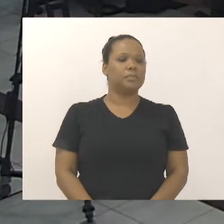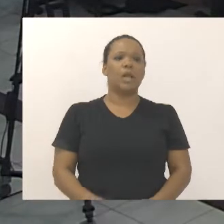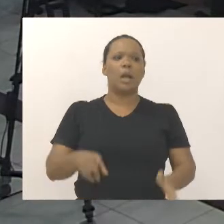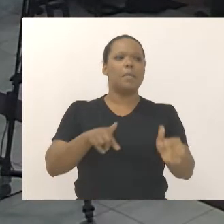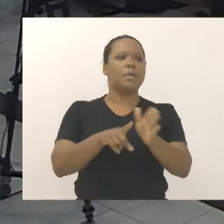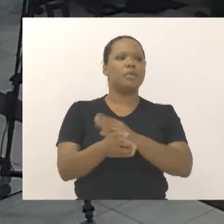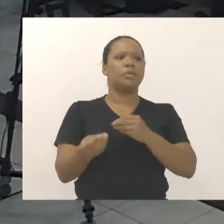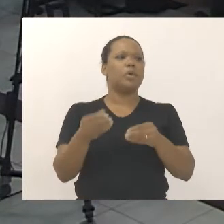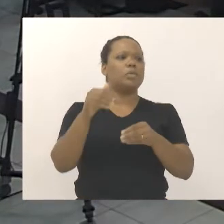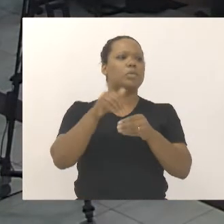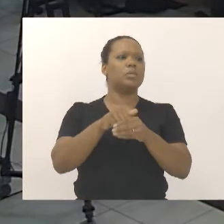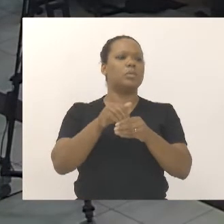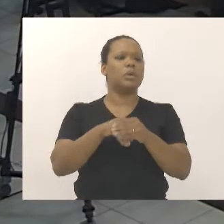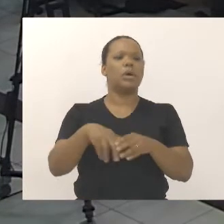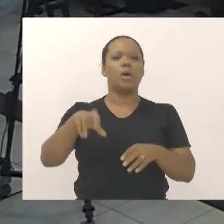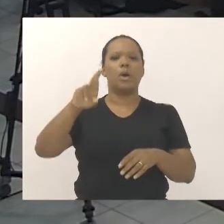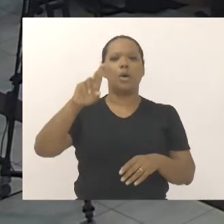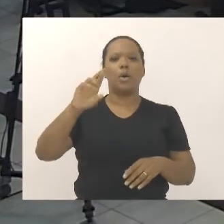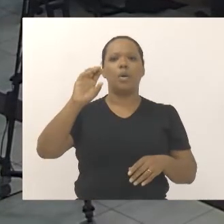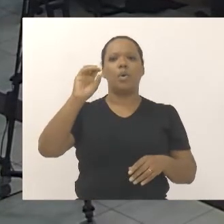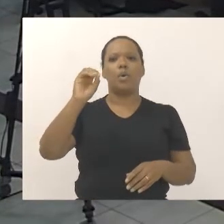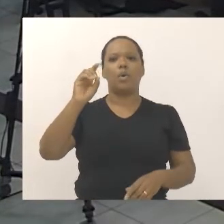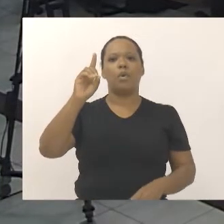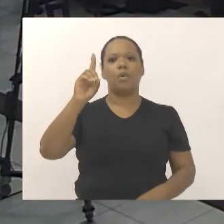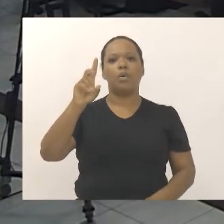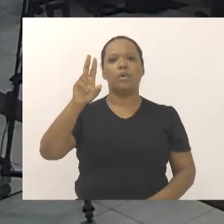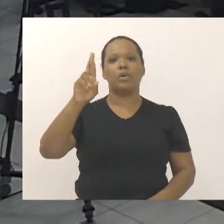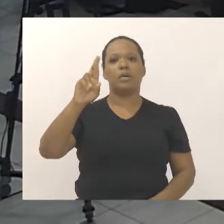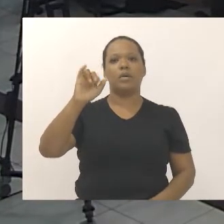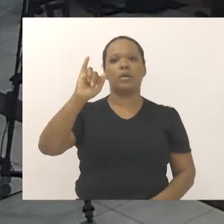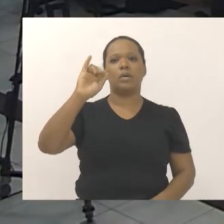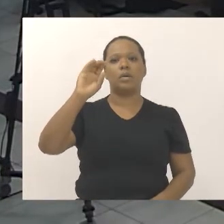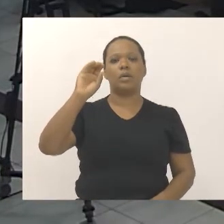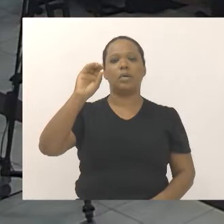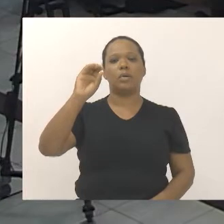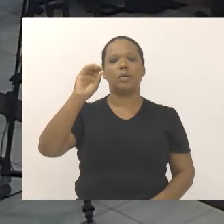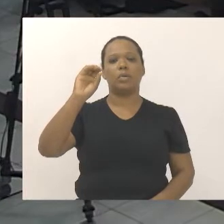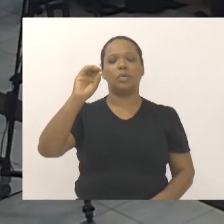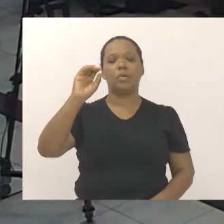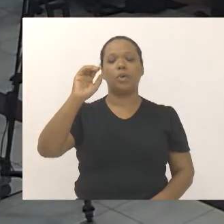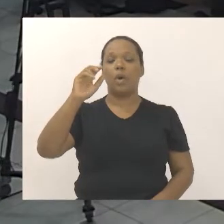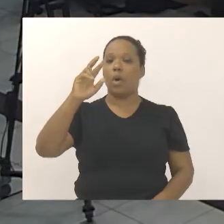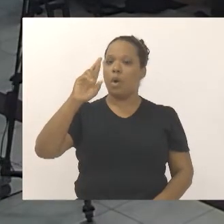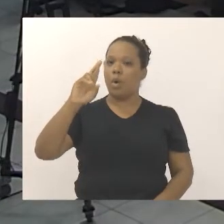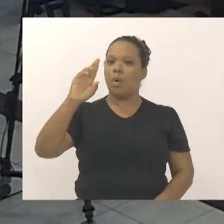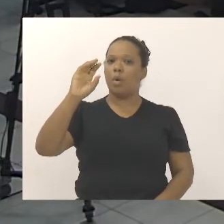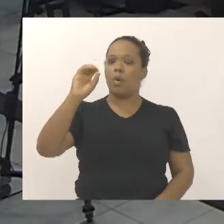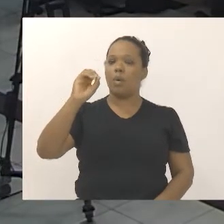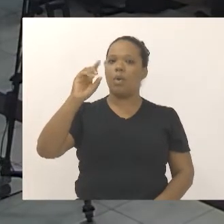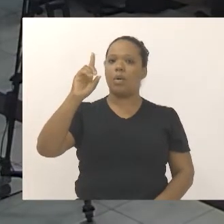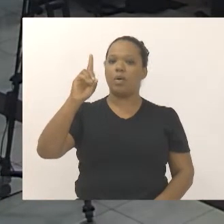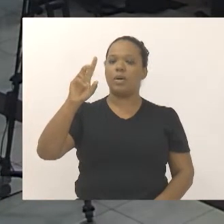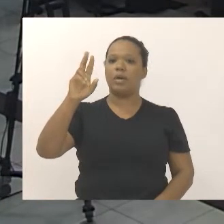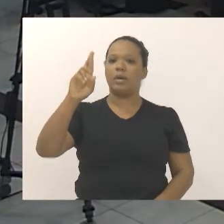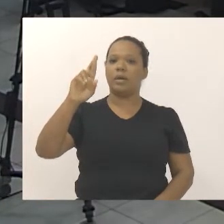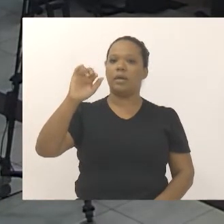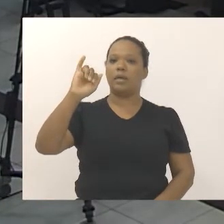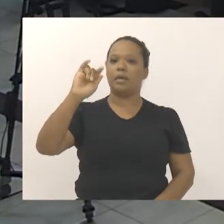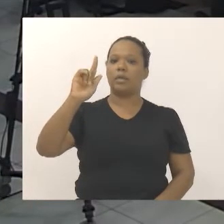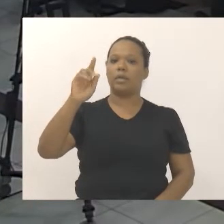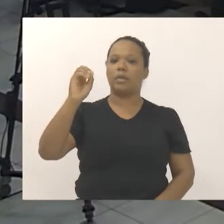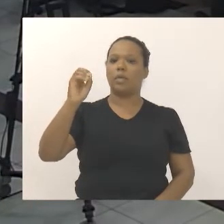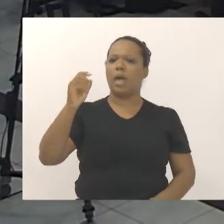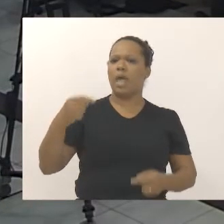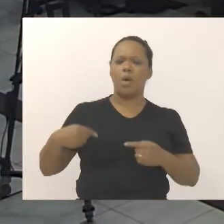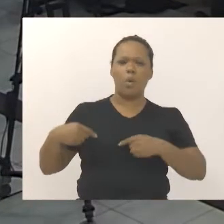Como vota o doutor Rodrigo Salomão? Justificar meu voto. Não sou contra